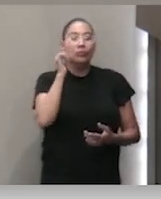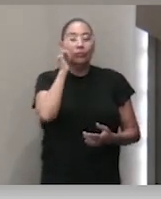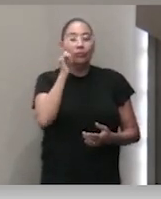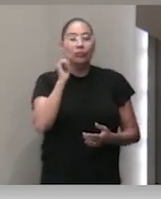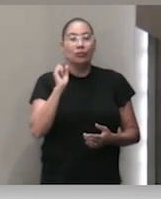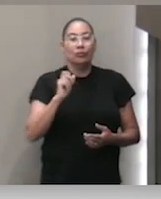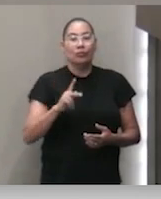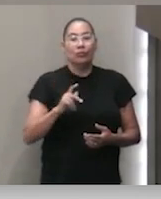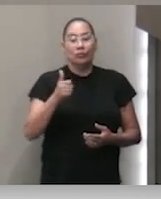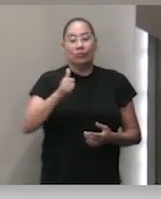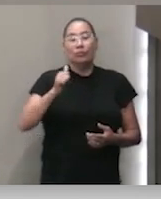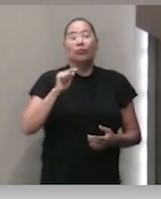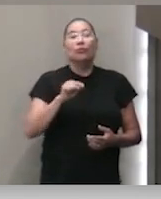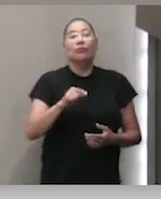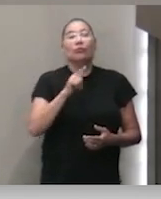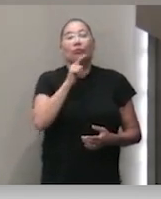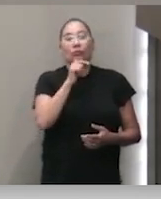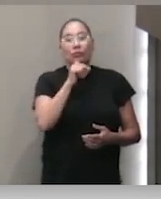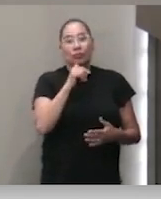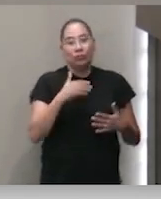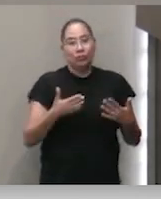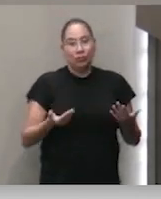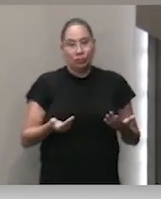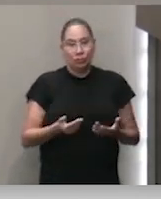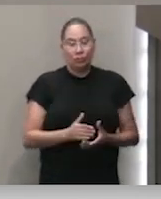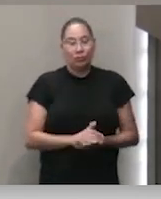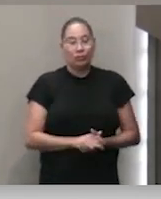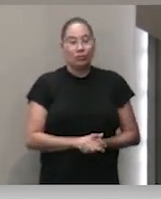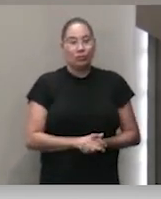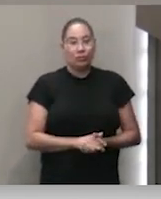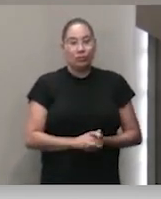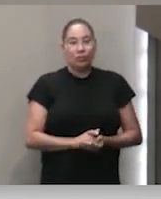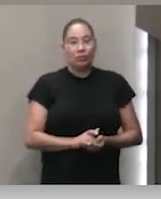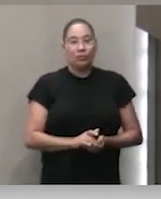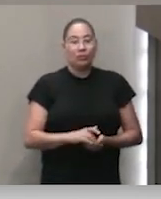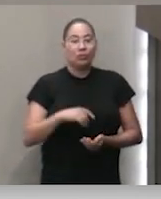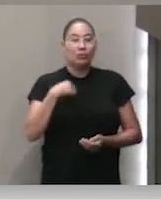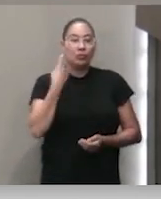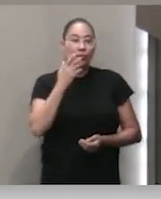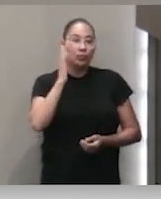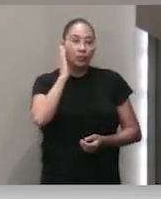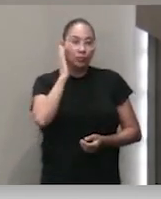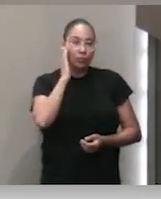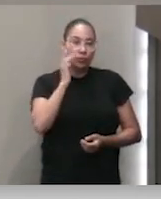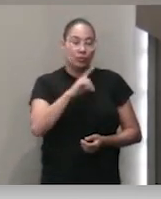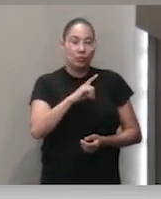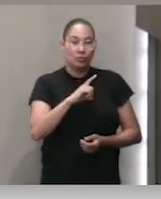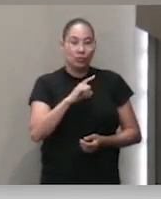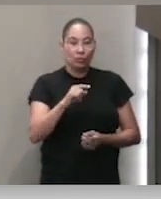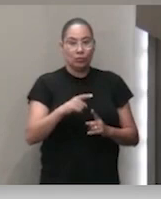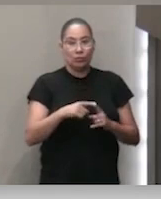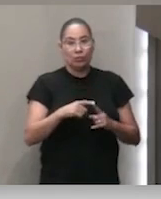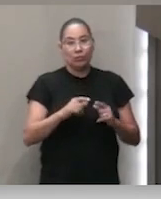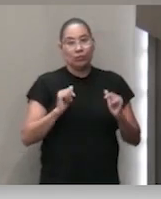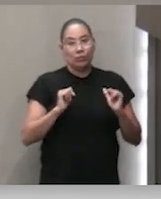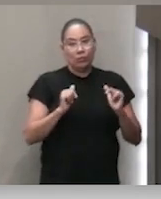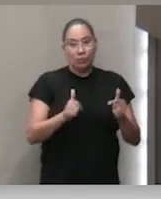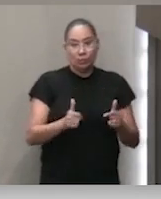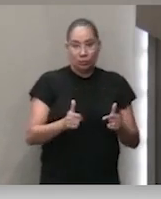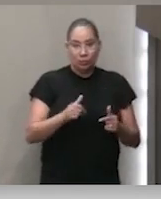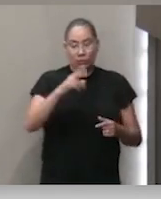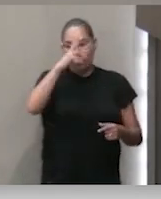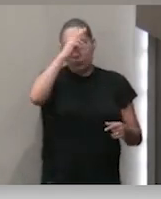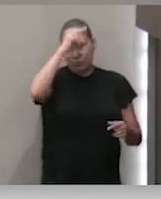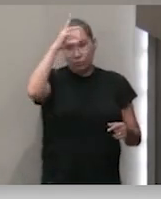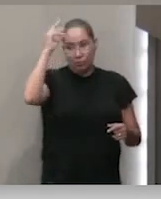com 11.000 da água gasto. É um absurdo. Então a gente sabe que existem esses tipos de ações. O prefeito